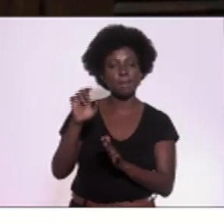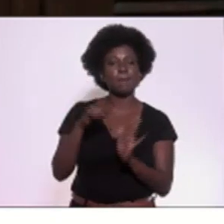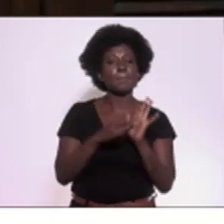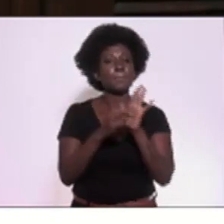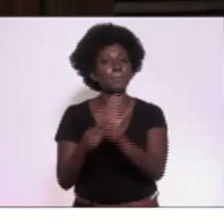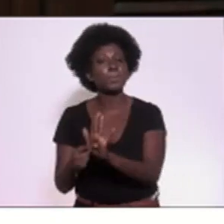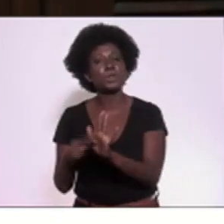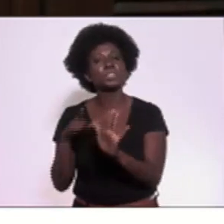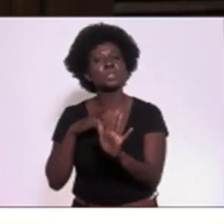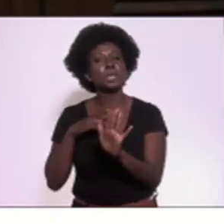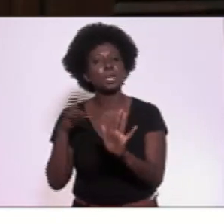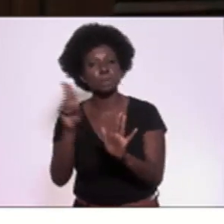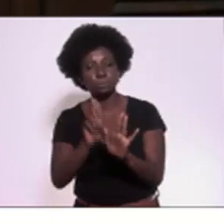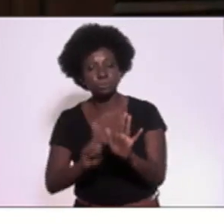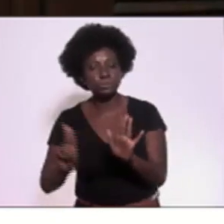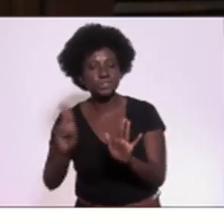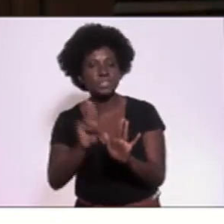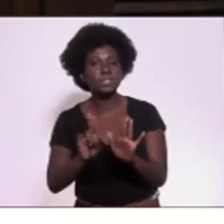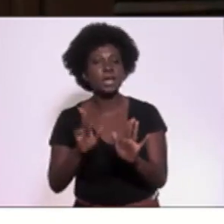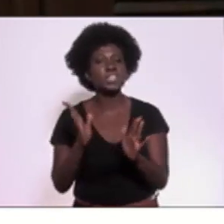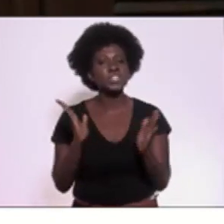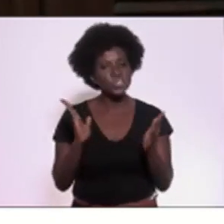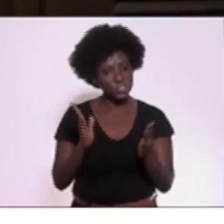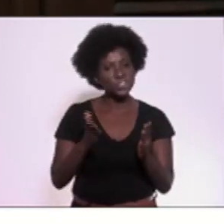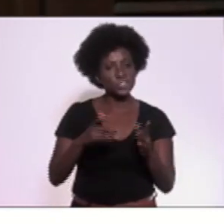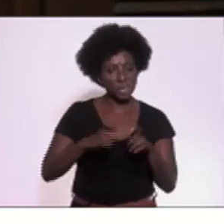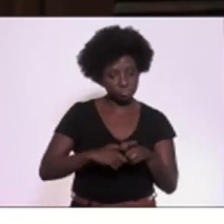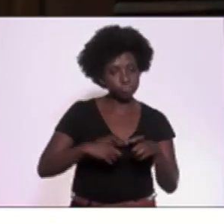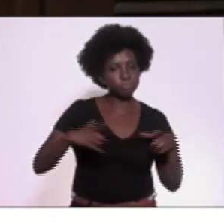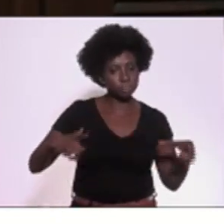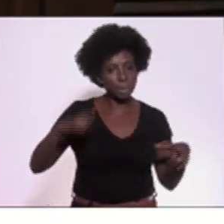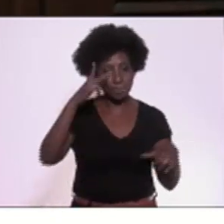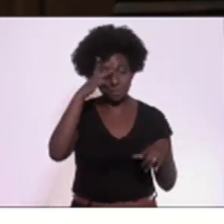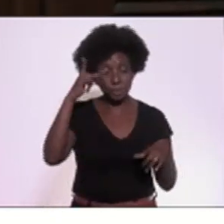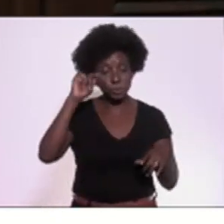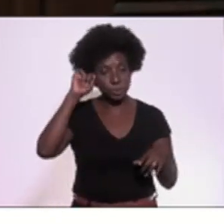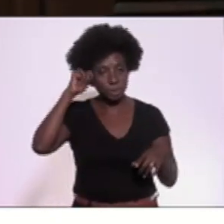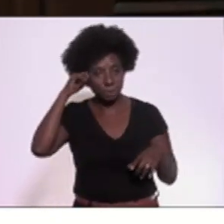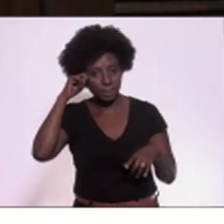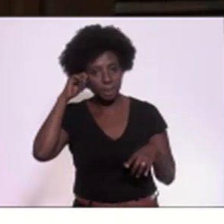os bancos das universidades já contam com mais pessoas negras,